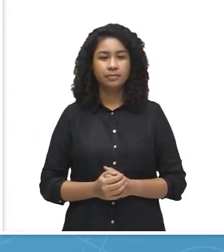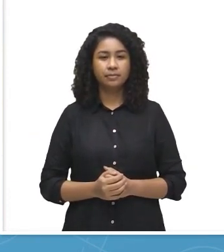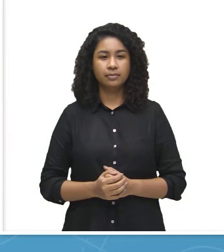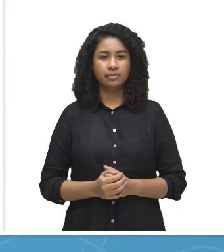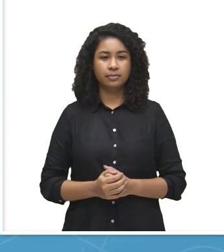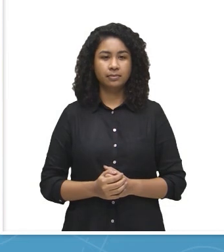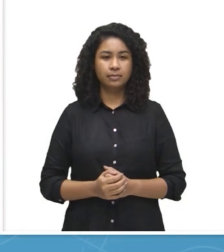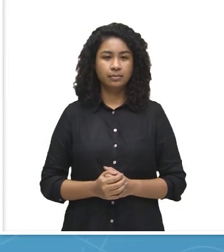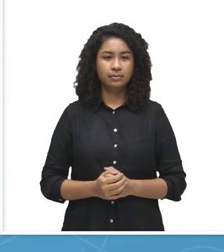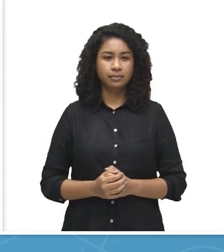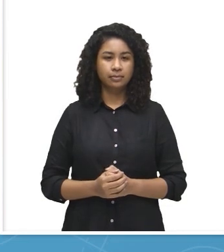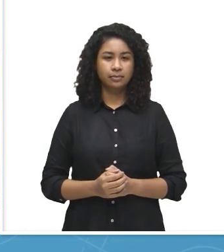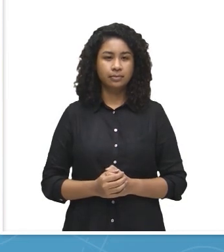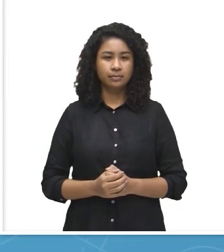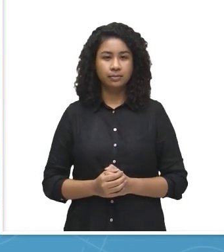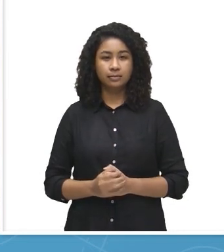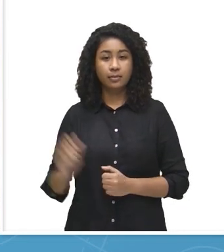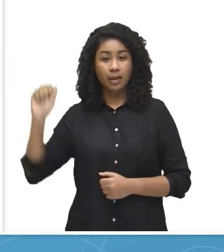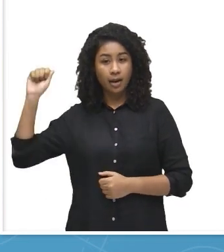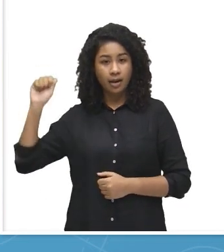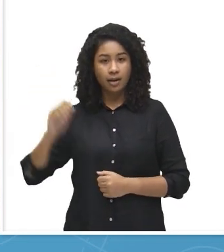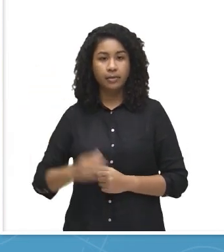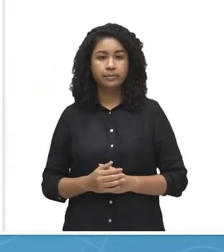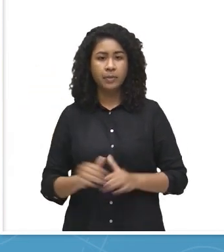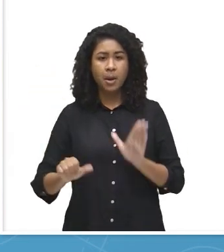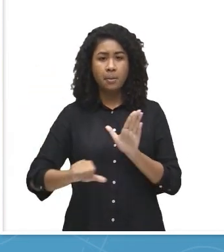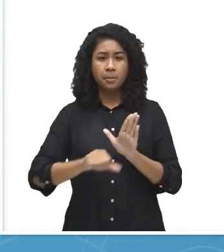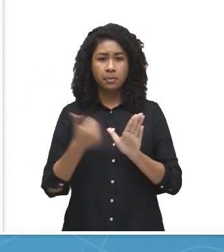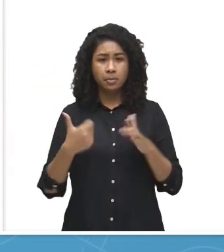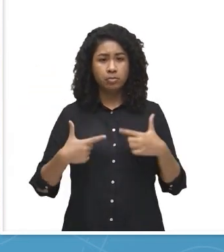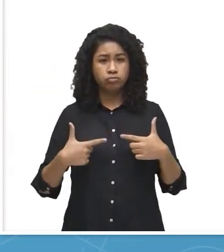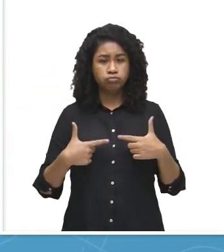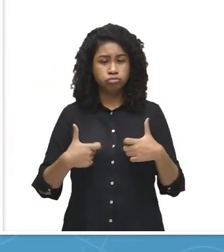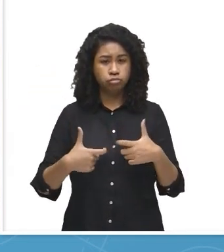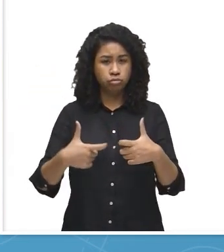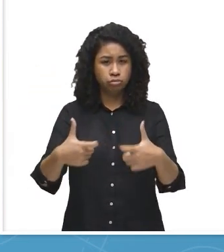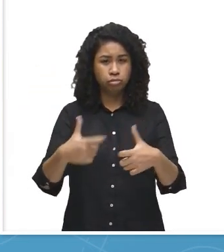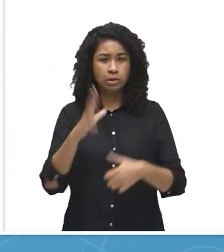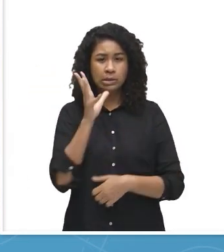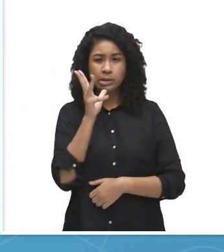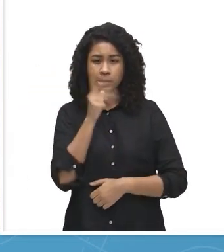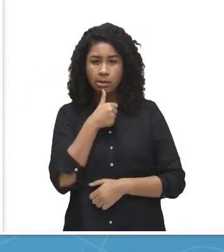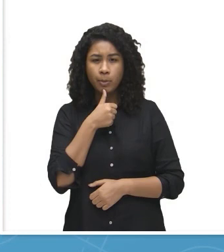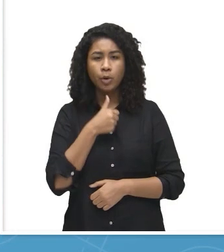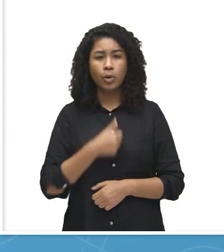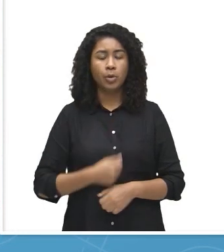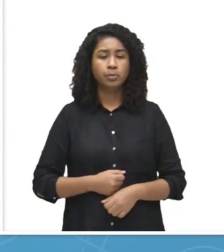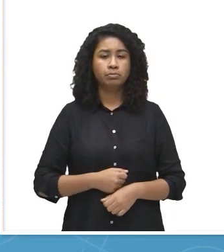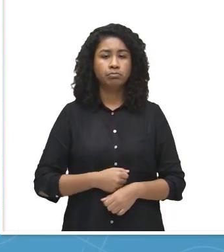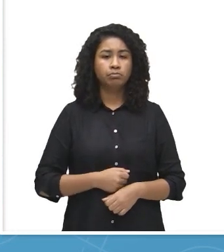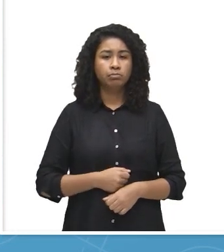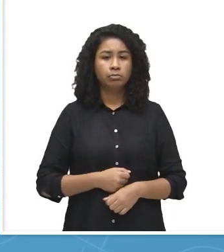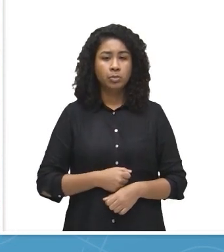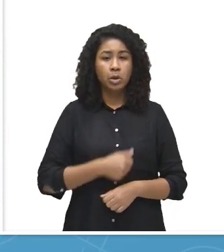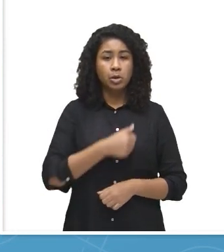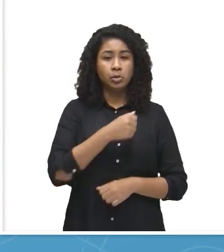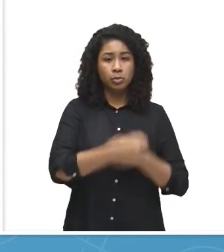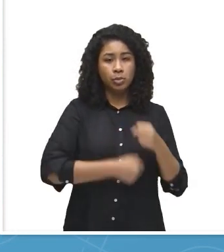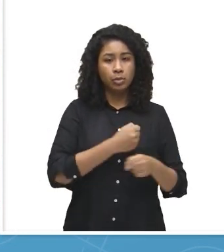Resposta. Letra A. A Primeira Guerra durou de 1914